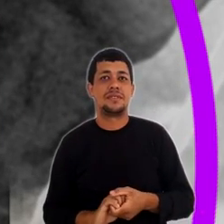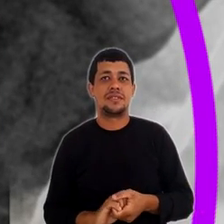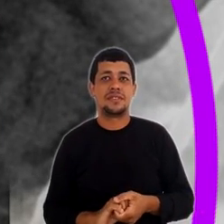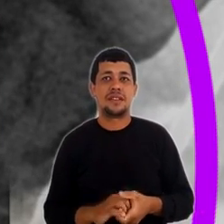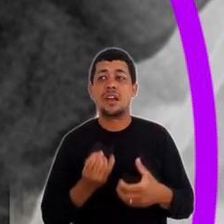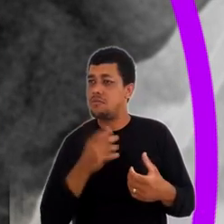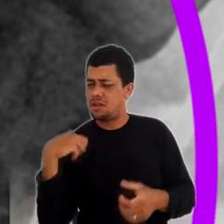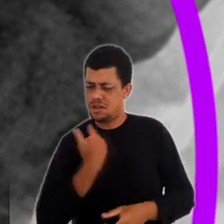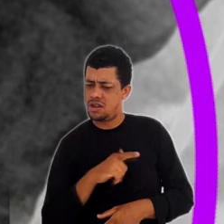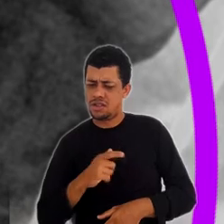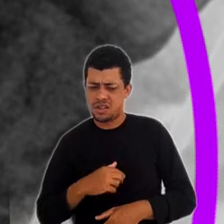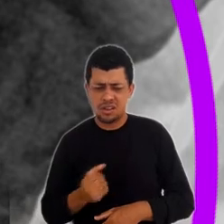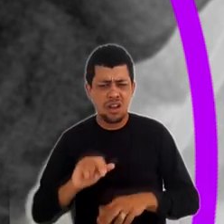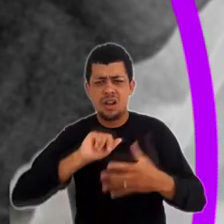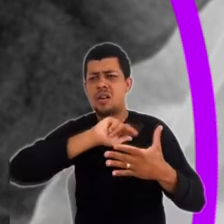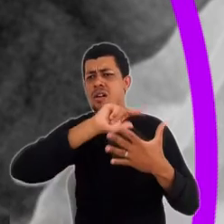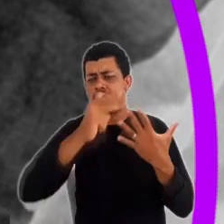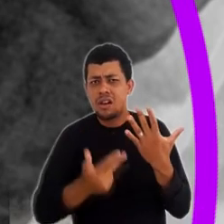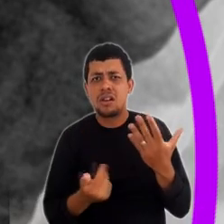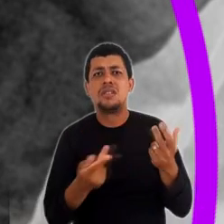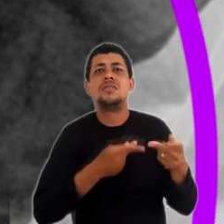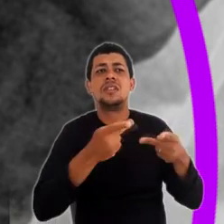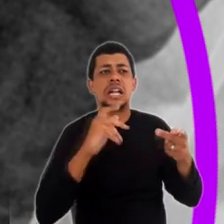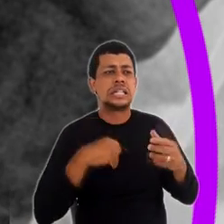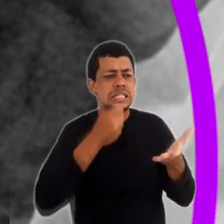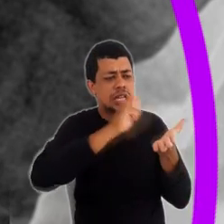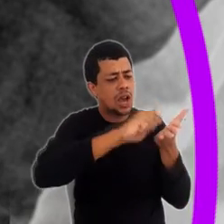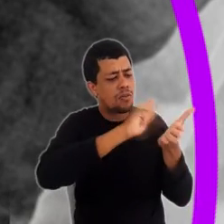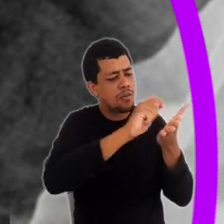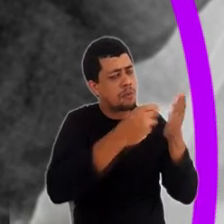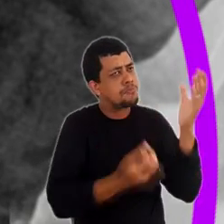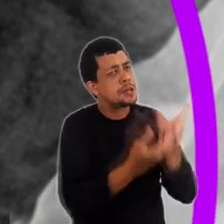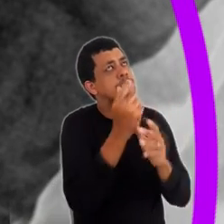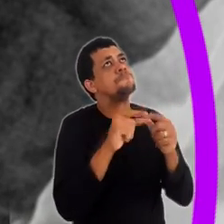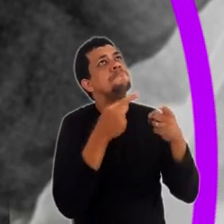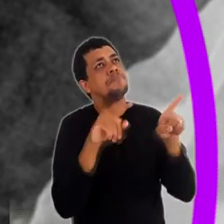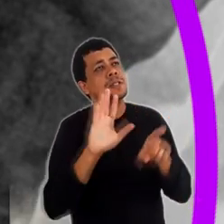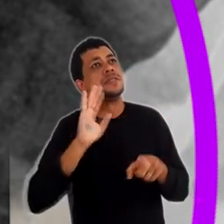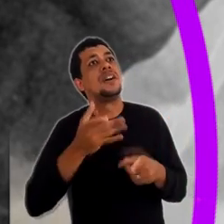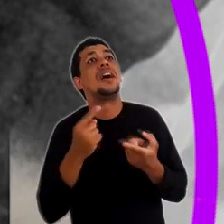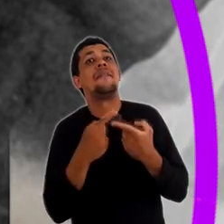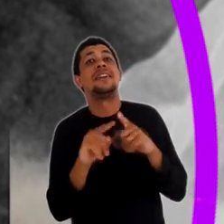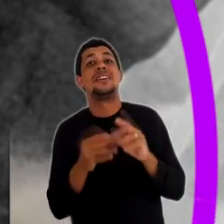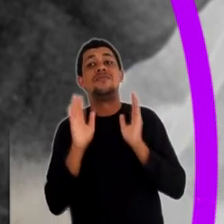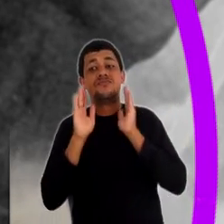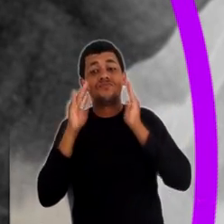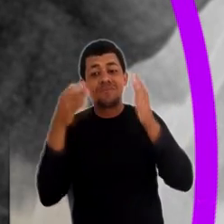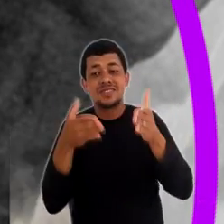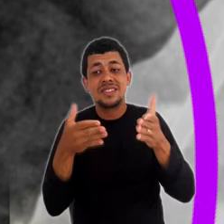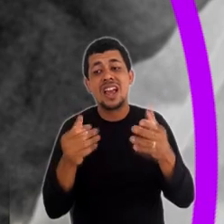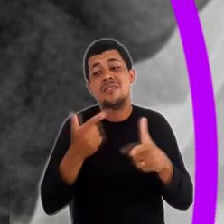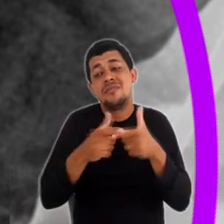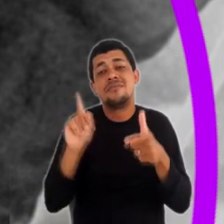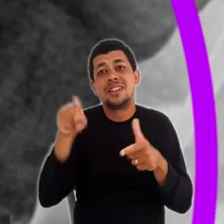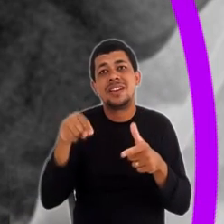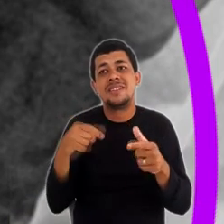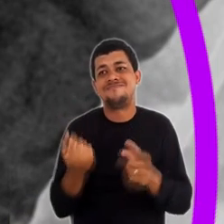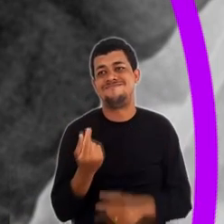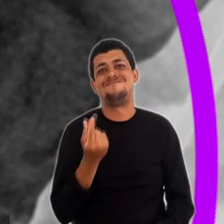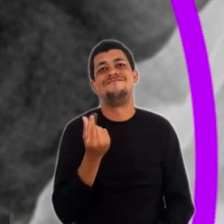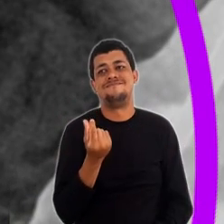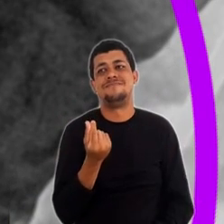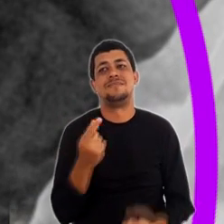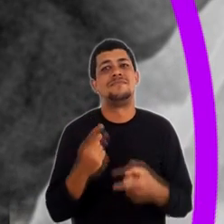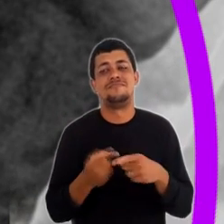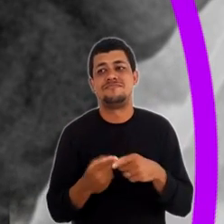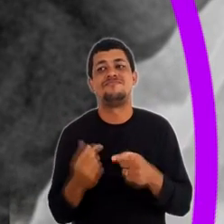a gente está com vários projetos, a gente está escrevendo letras, né? Agora a gente estava mais focado em levantar a questão financeira para poder gravar as músicas, mas letra